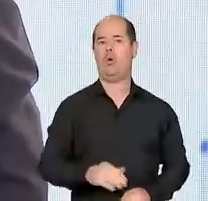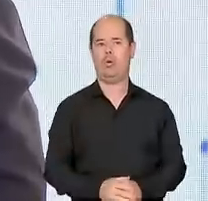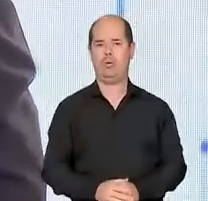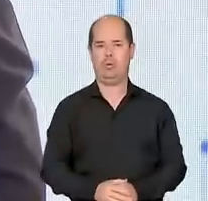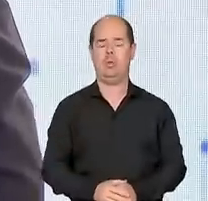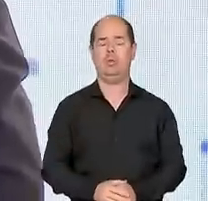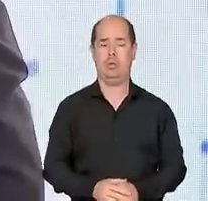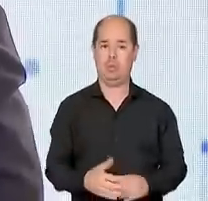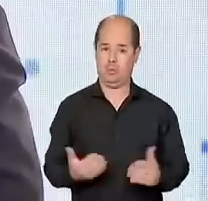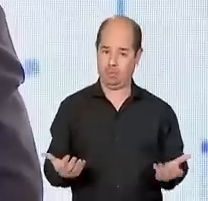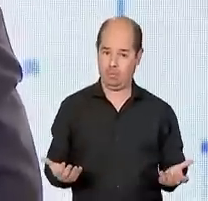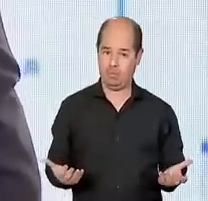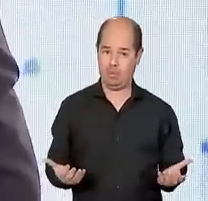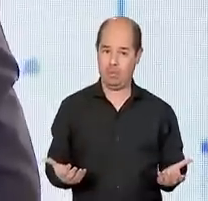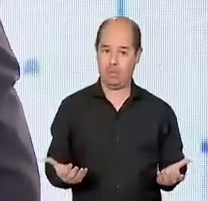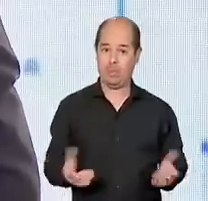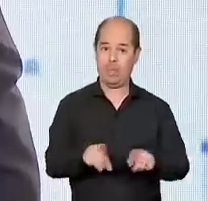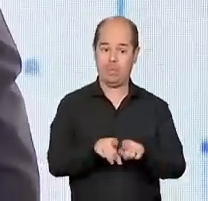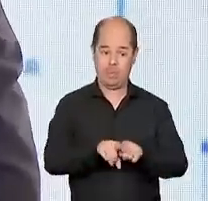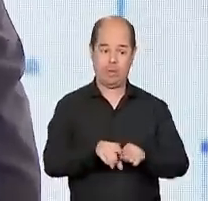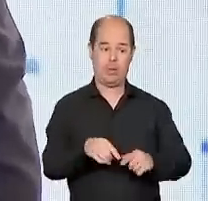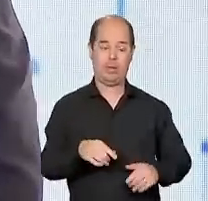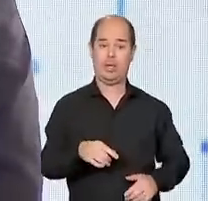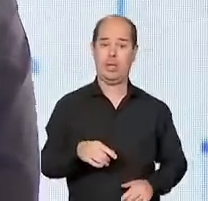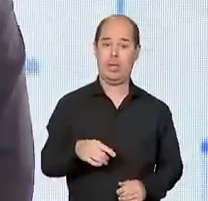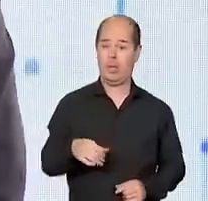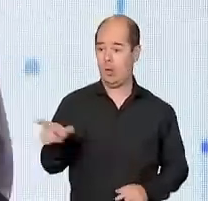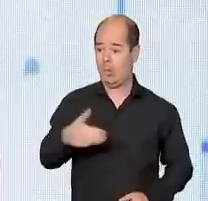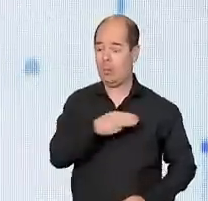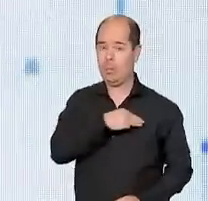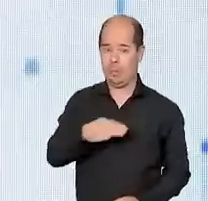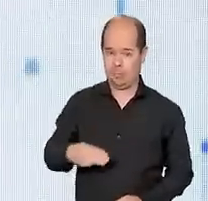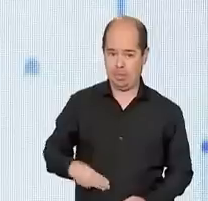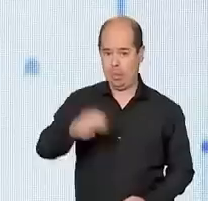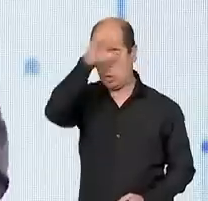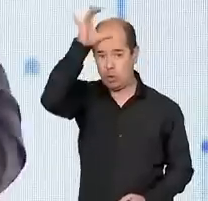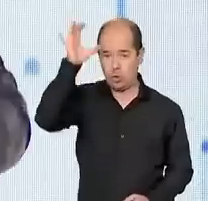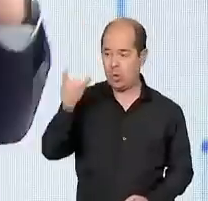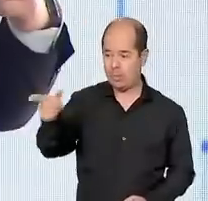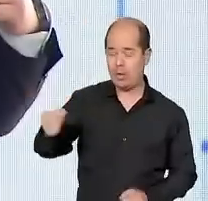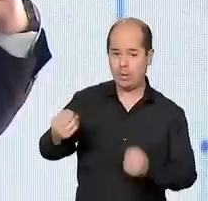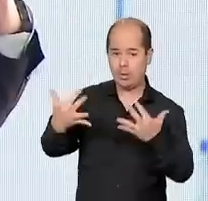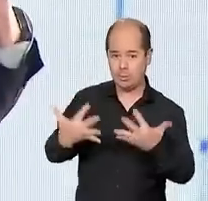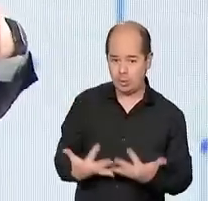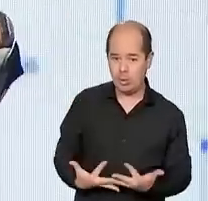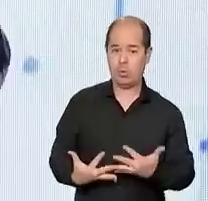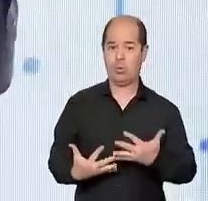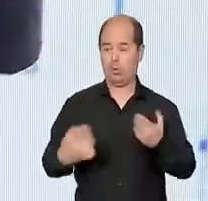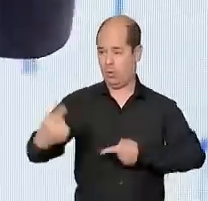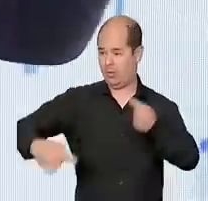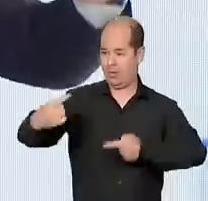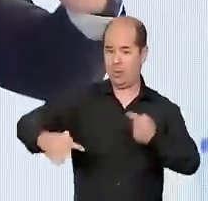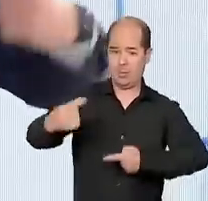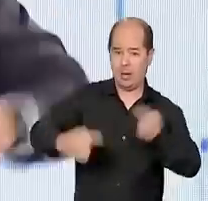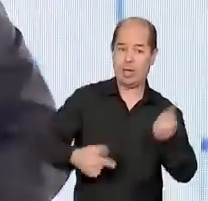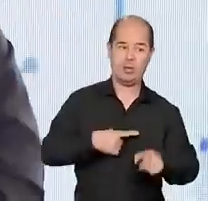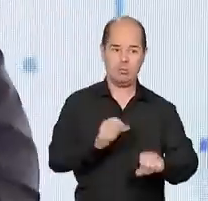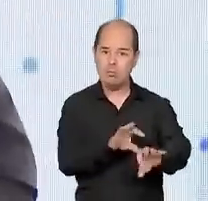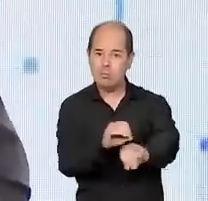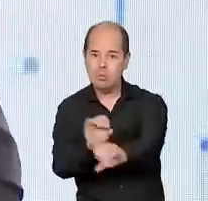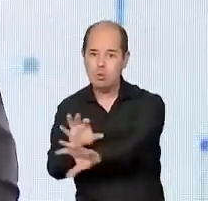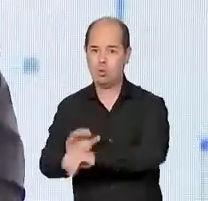Muitos bem qualificados, ministro Camilo, tem um debate educacional também, com uma renda acima da